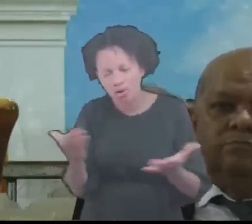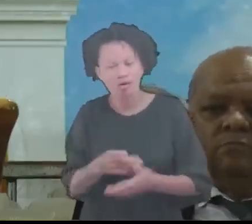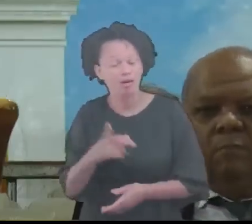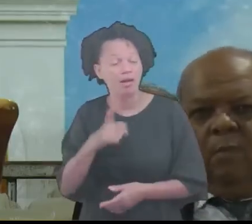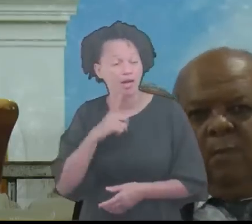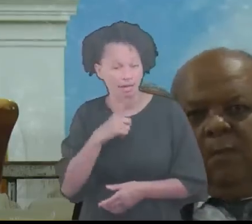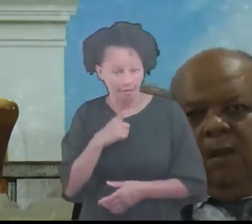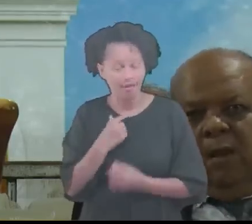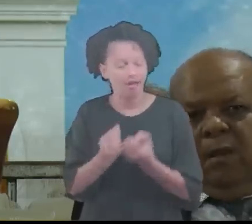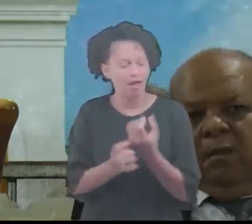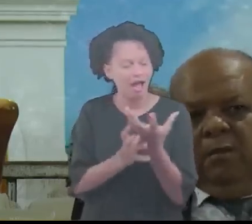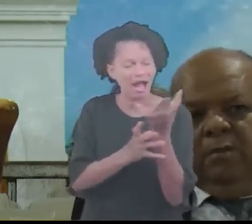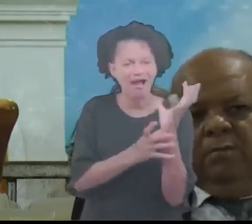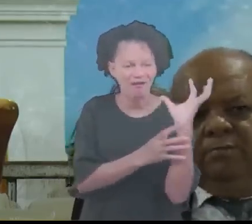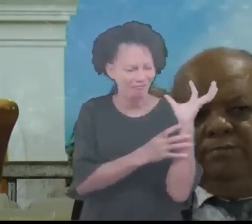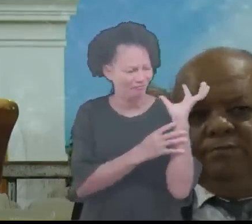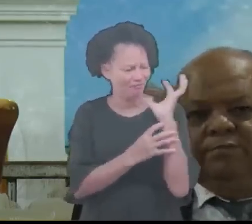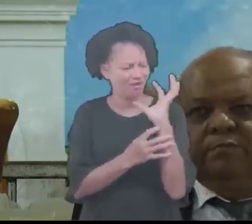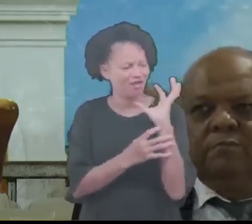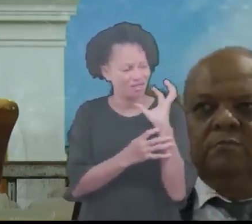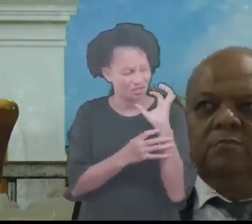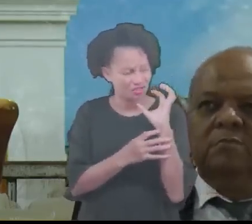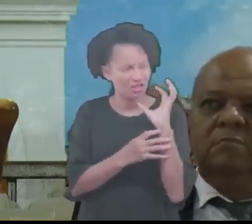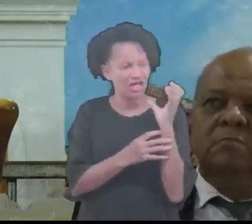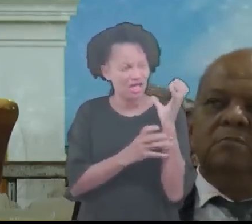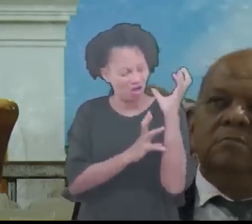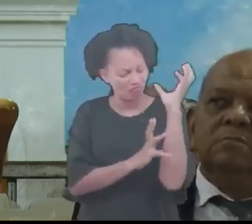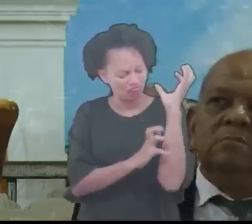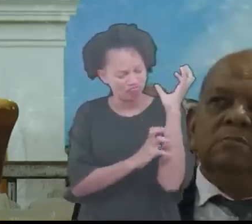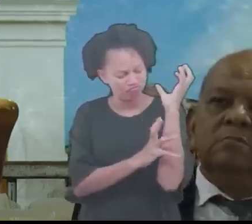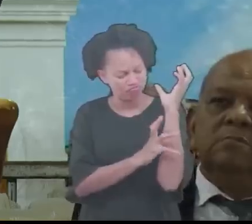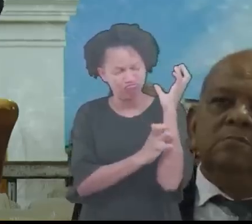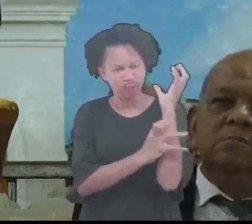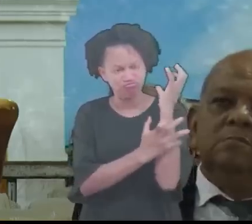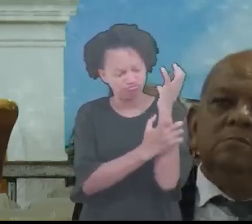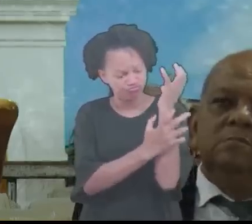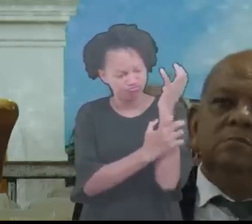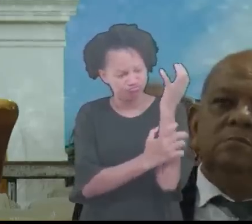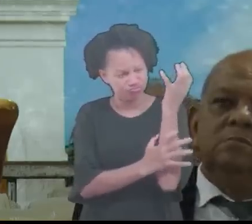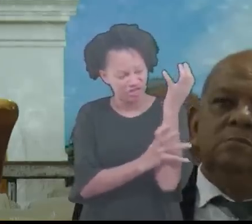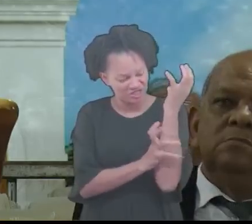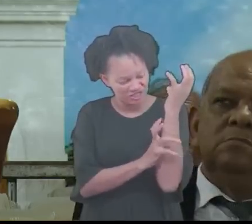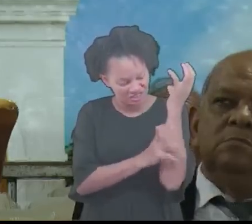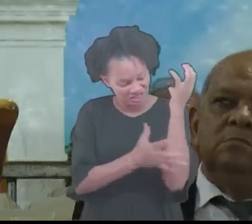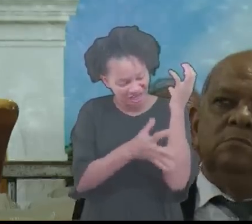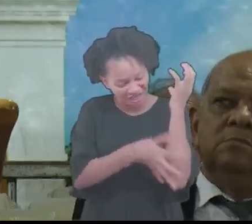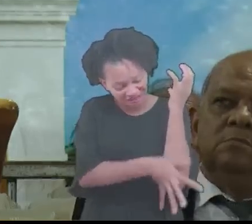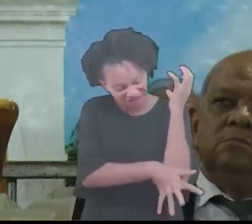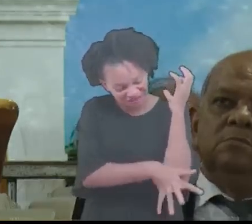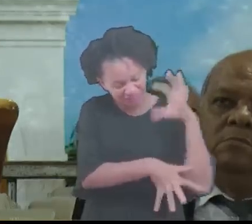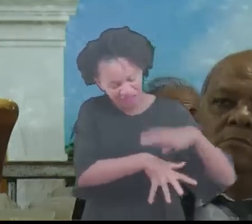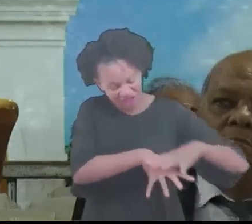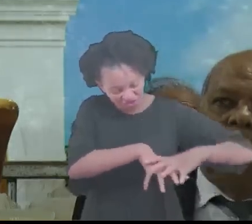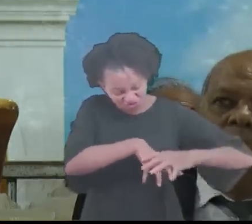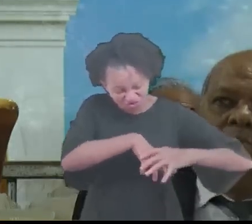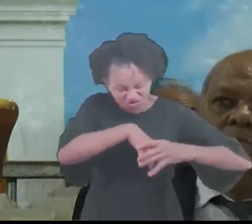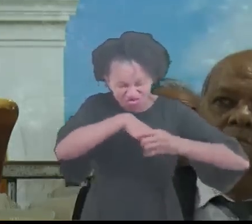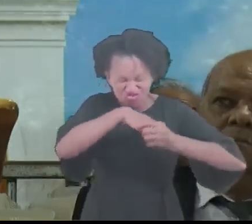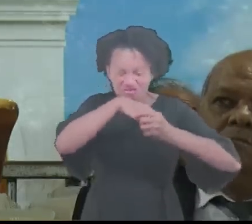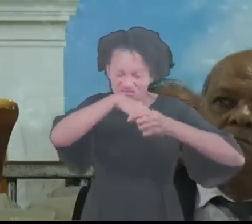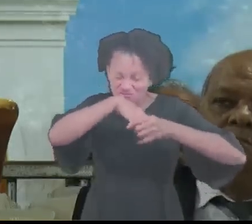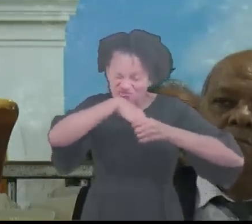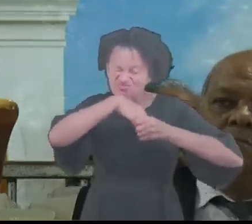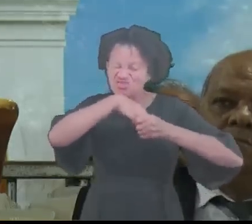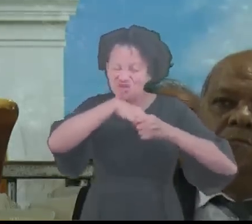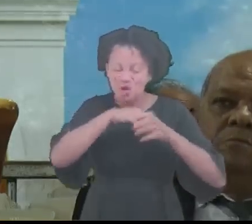ele é uma planta que a raiz é fibrosa, e a raiz, quando é espremida, ela solta esse